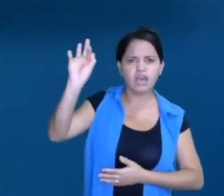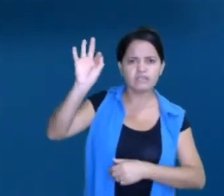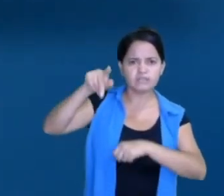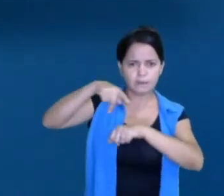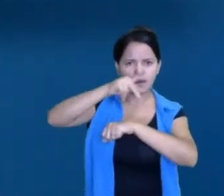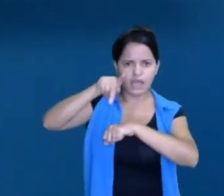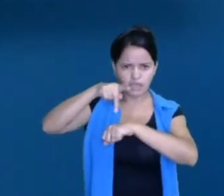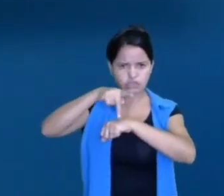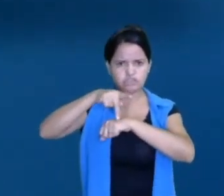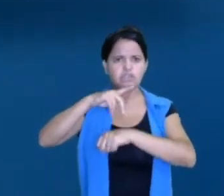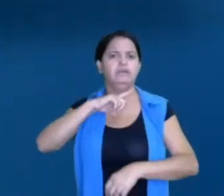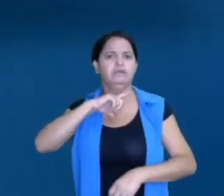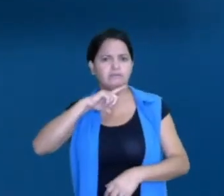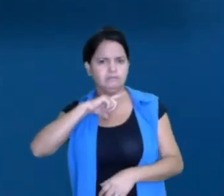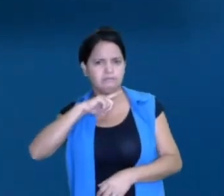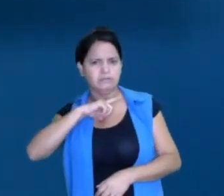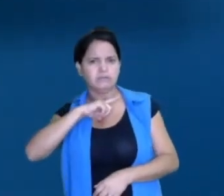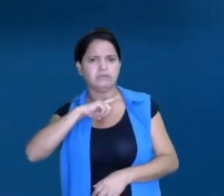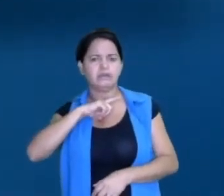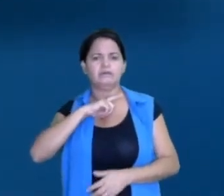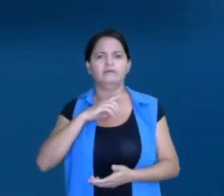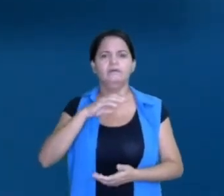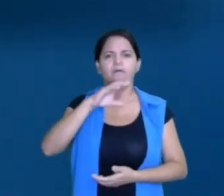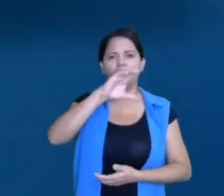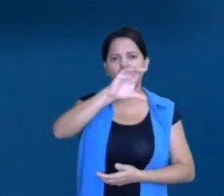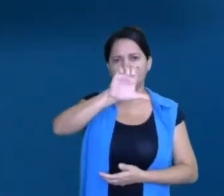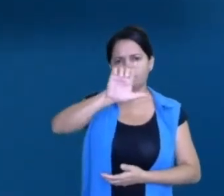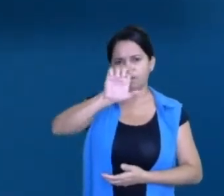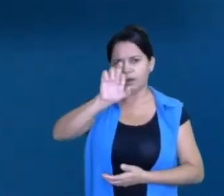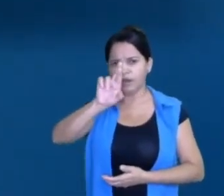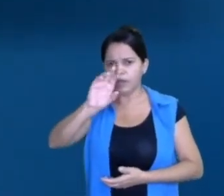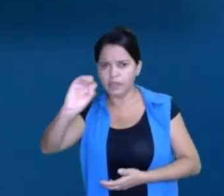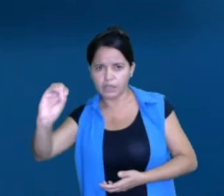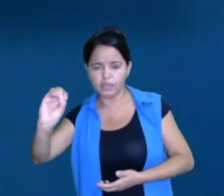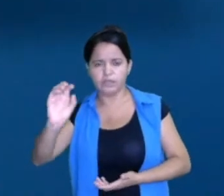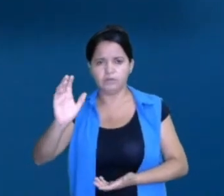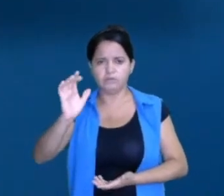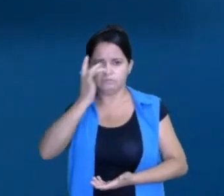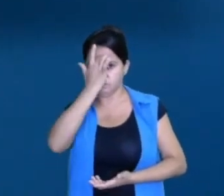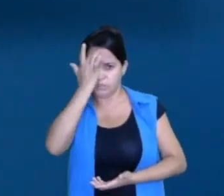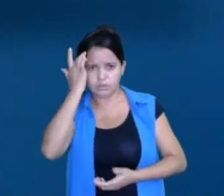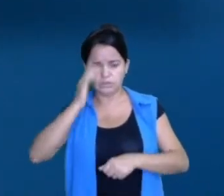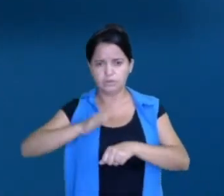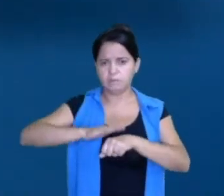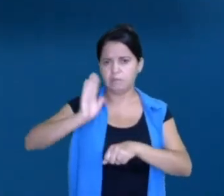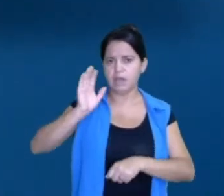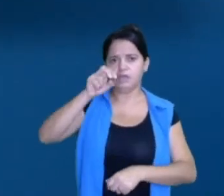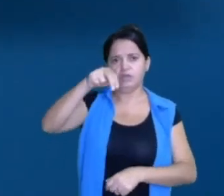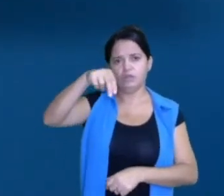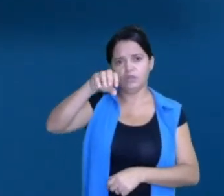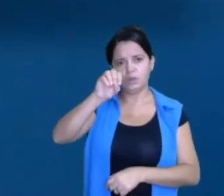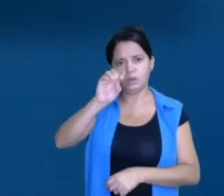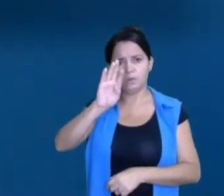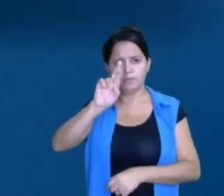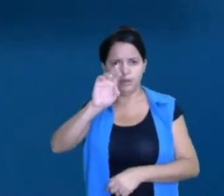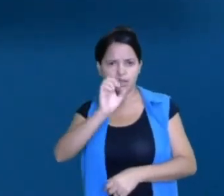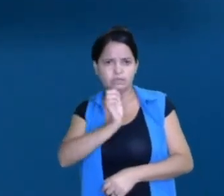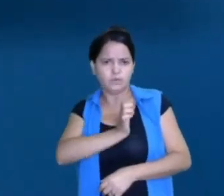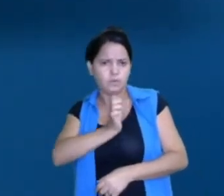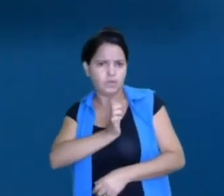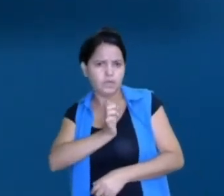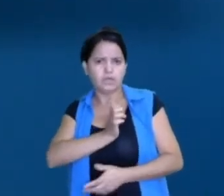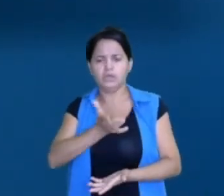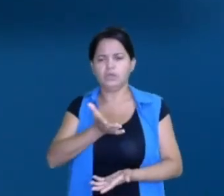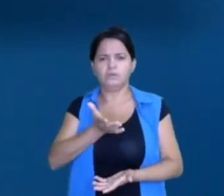Aqueles que usufruíam de certos privilégios. E tinha o terceiro estado, né? Que era os